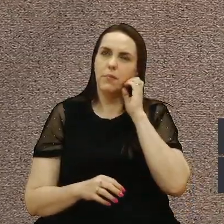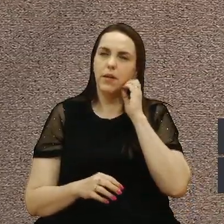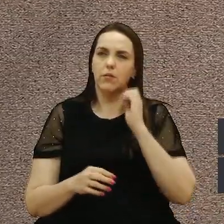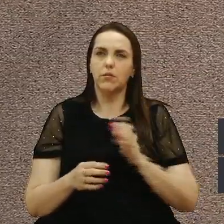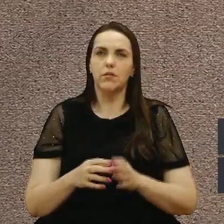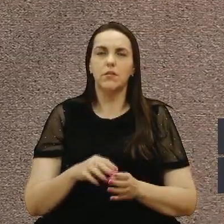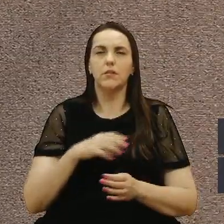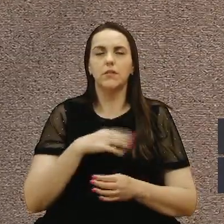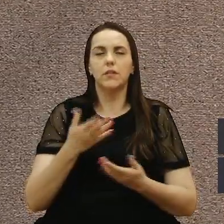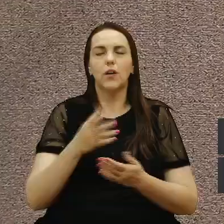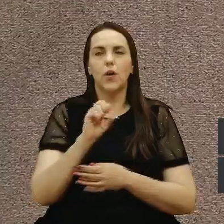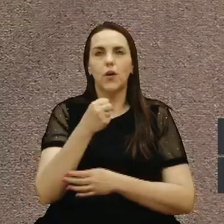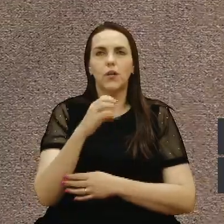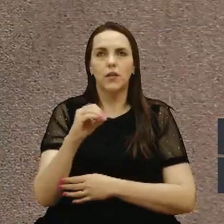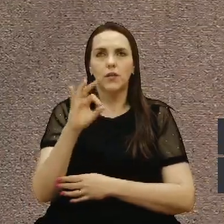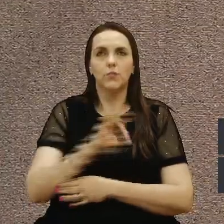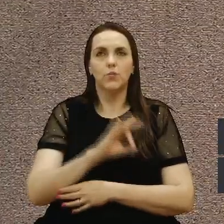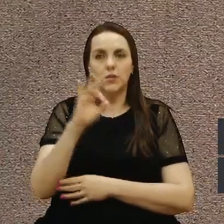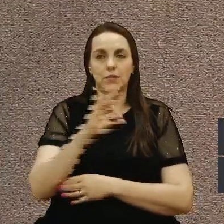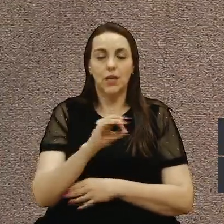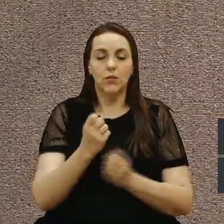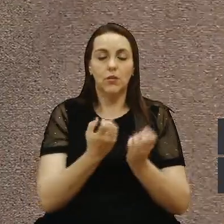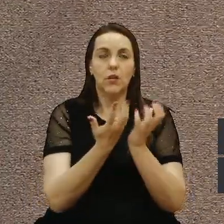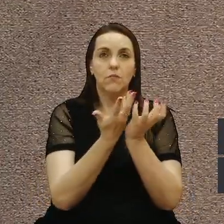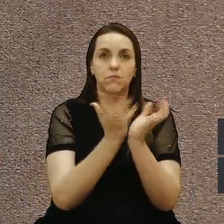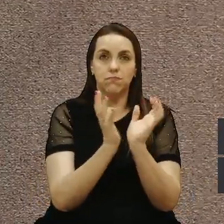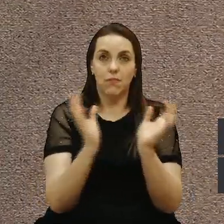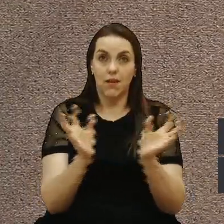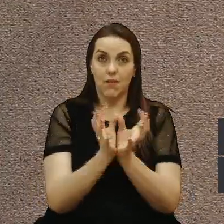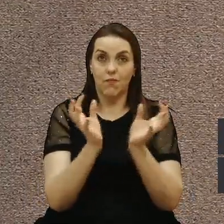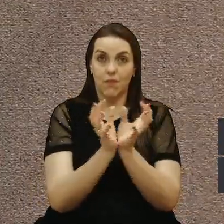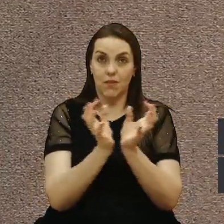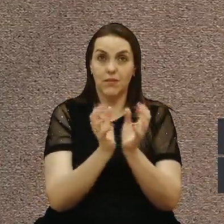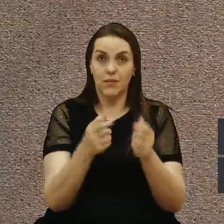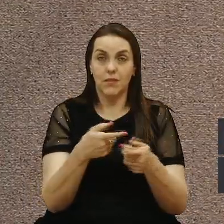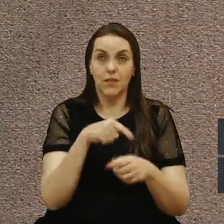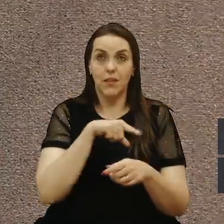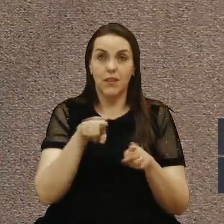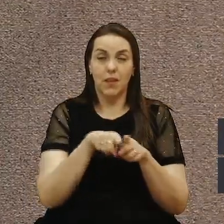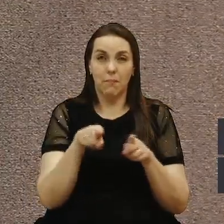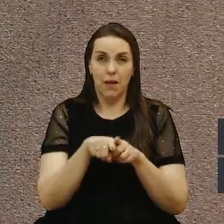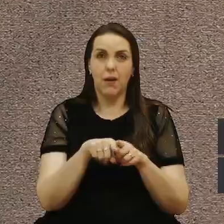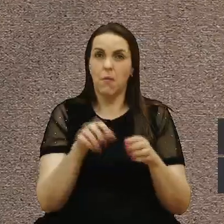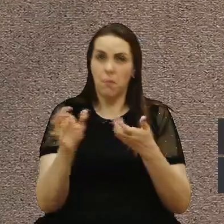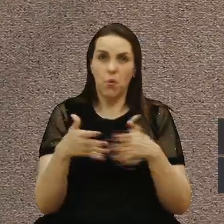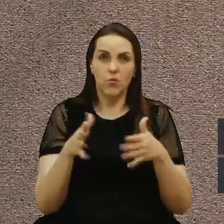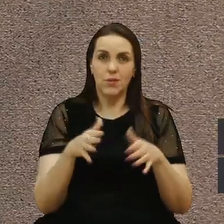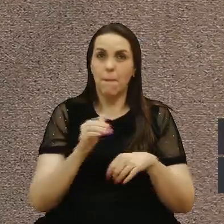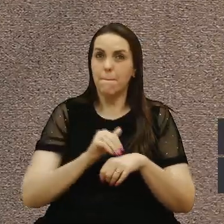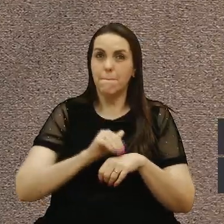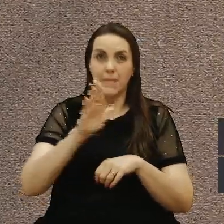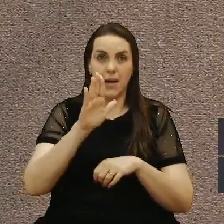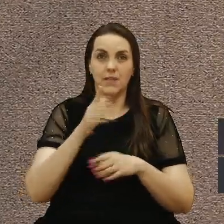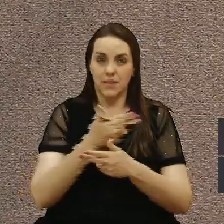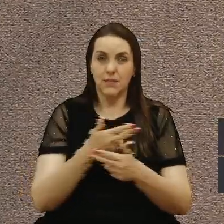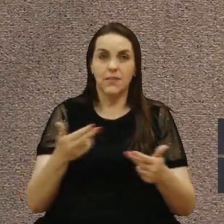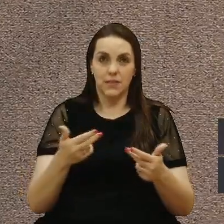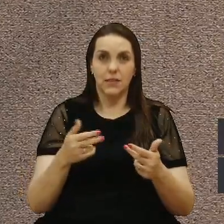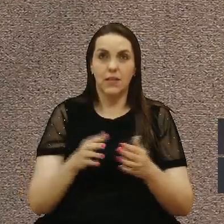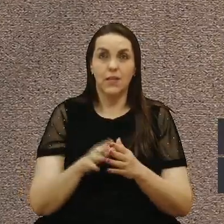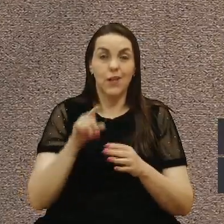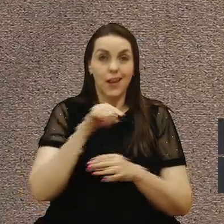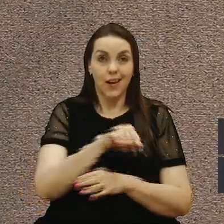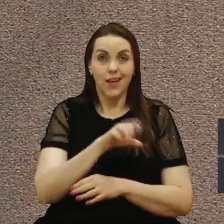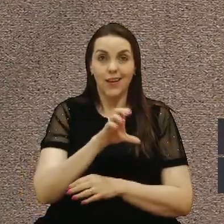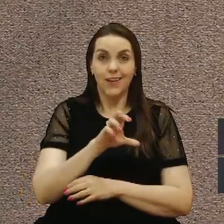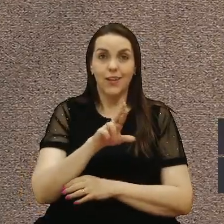né, produz 80% das hortaliças do estado do Rio Grande do Sul, o maior produtor também de hortifrutigranjeiros do nosso estado. E a gente, só na Criúva, né, que é